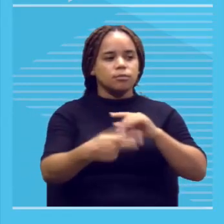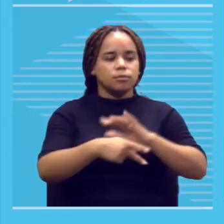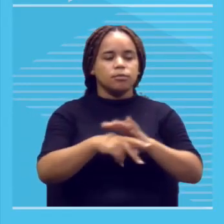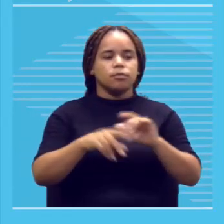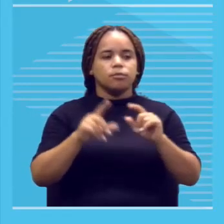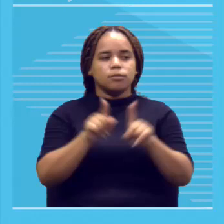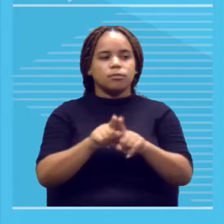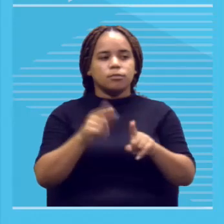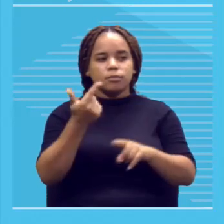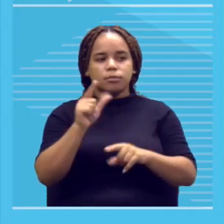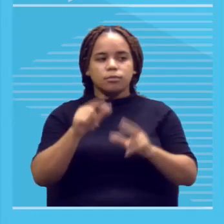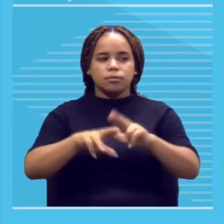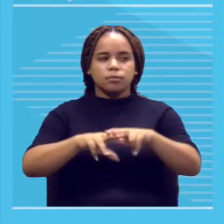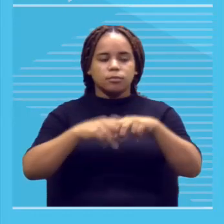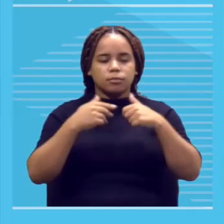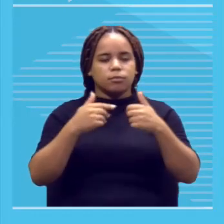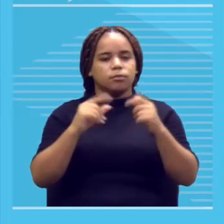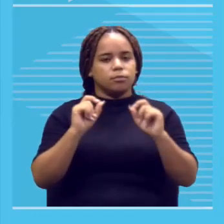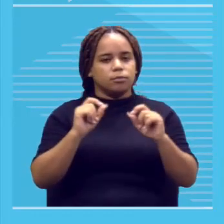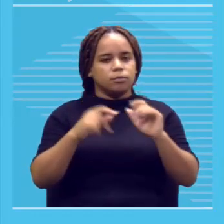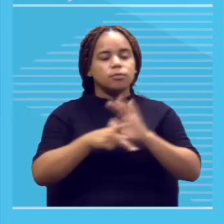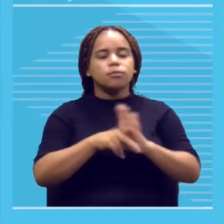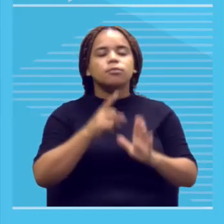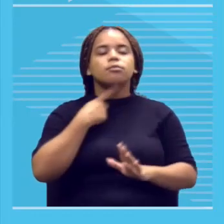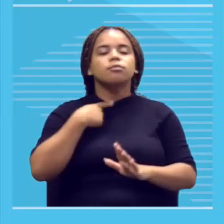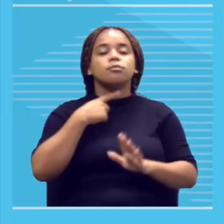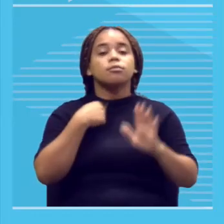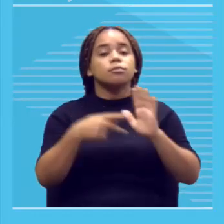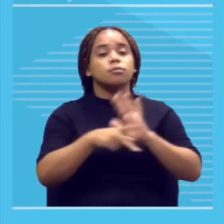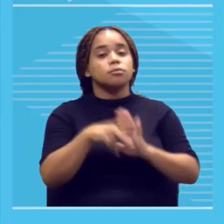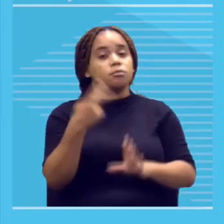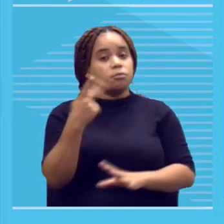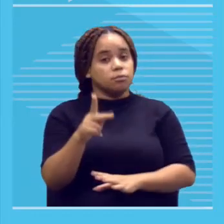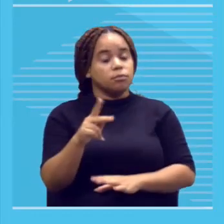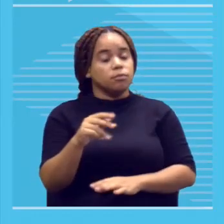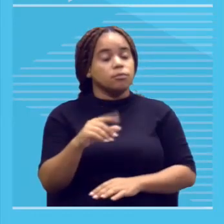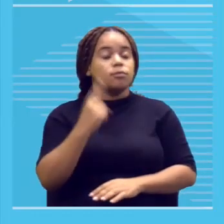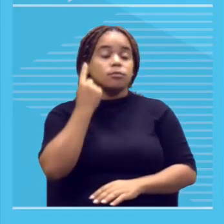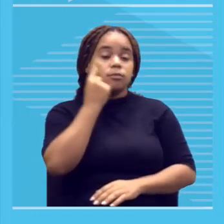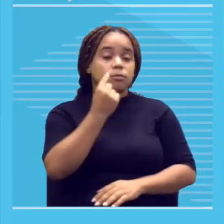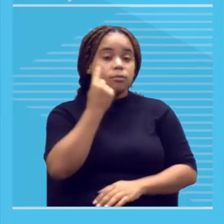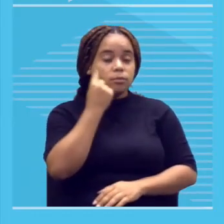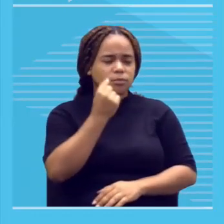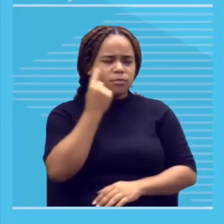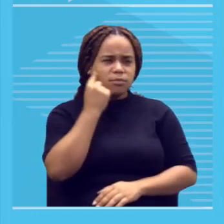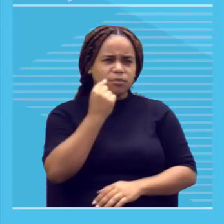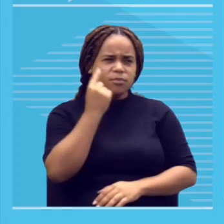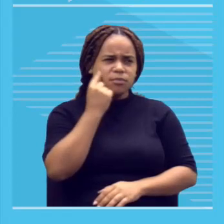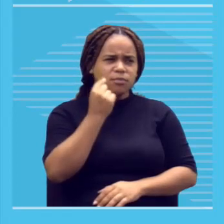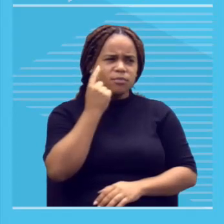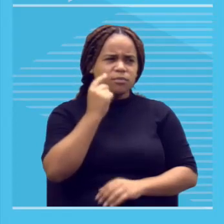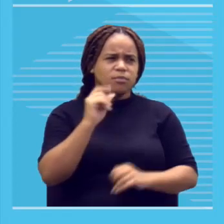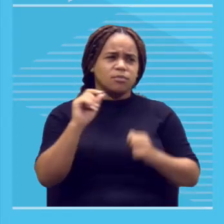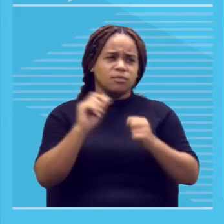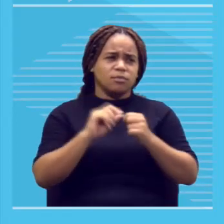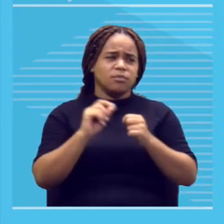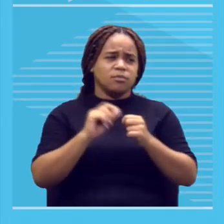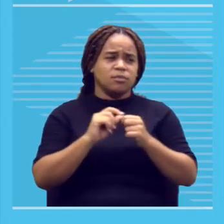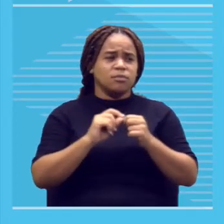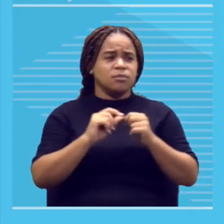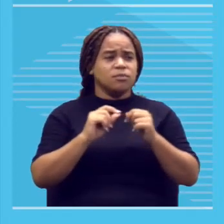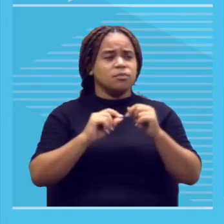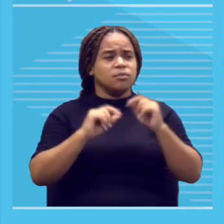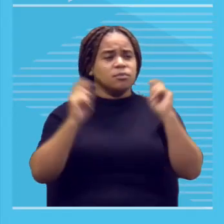outras causas independente da vontade delas Allan Kardec ele oferecer malabarismo todo nessa